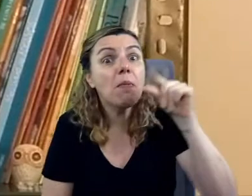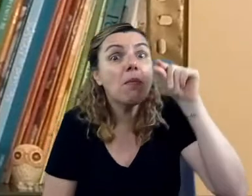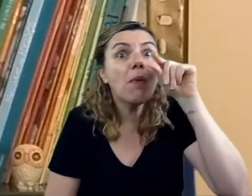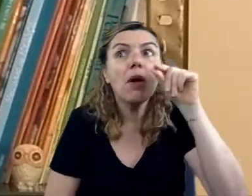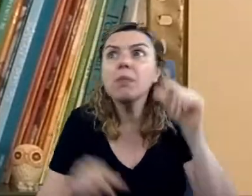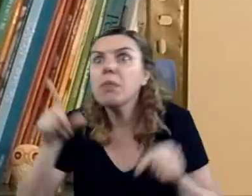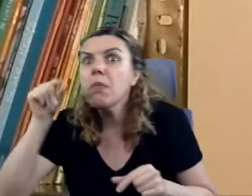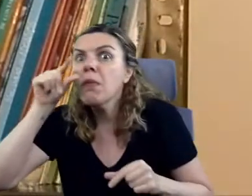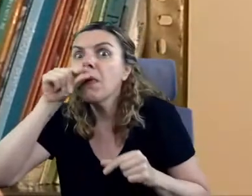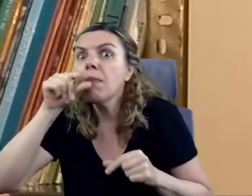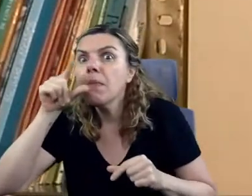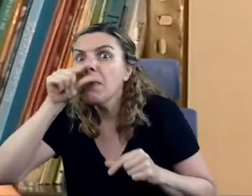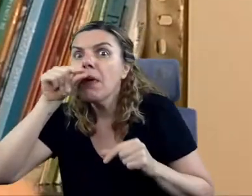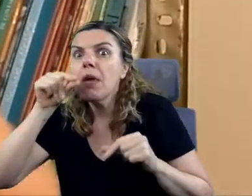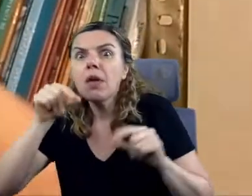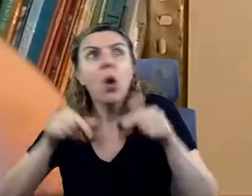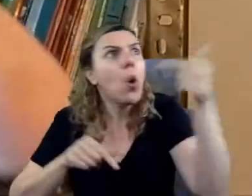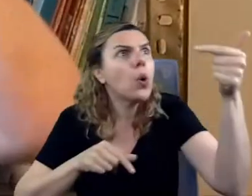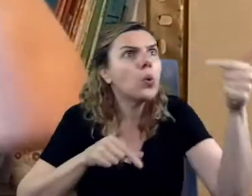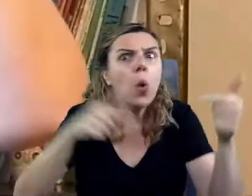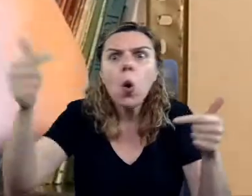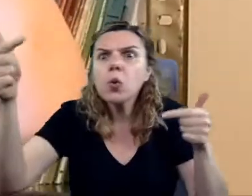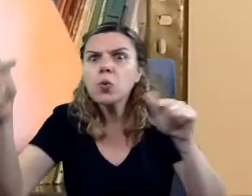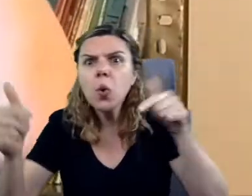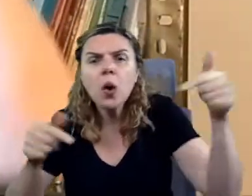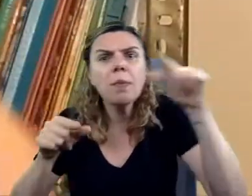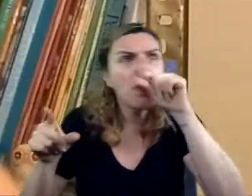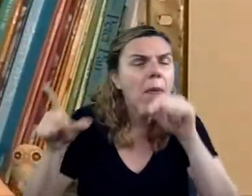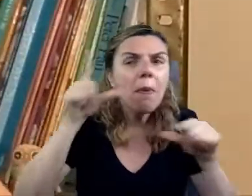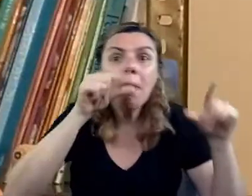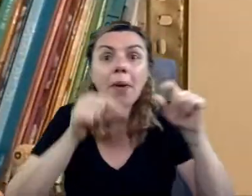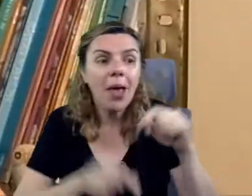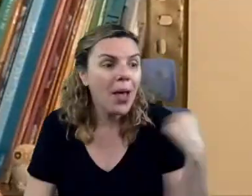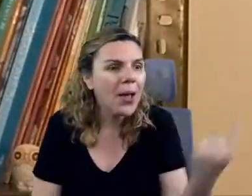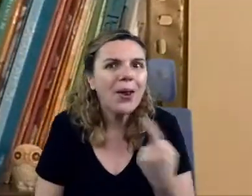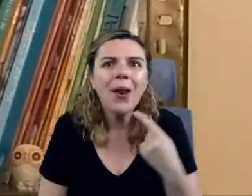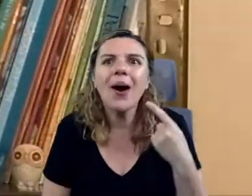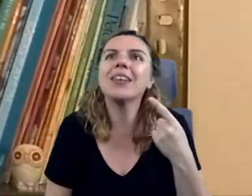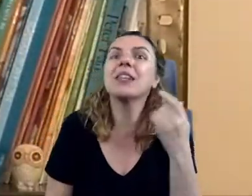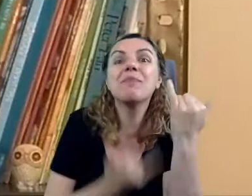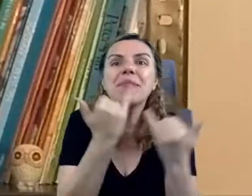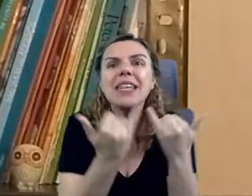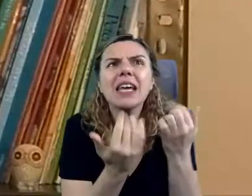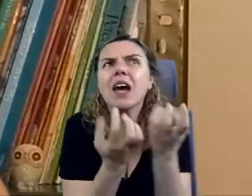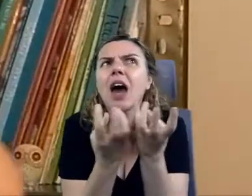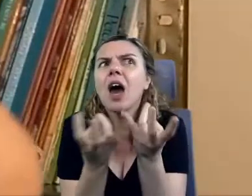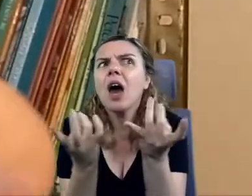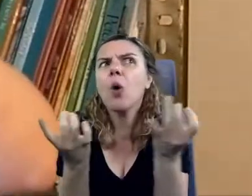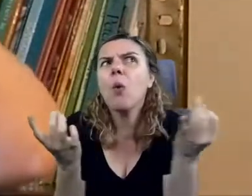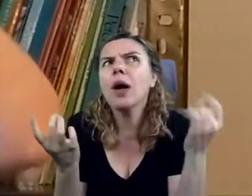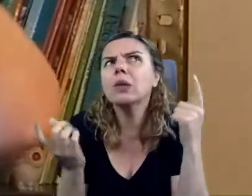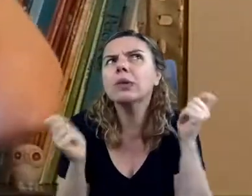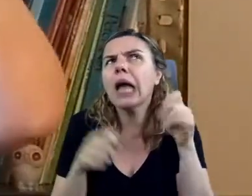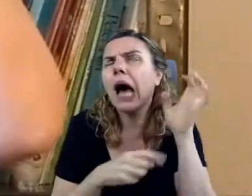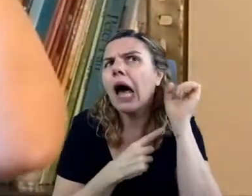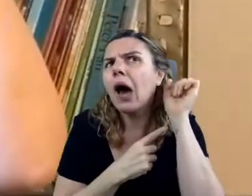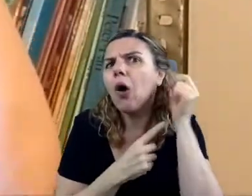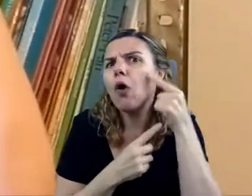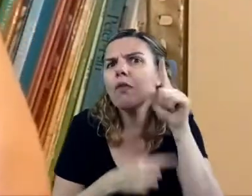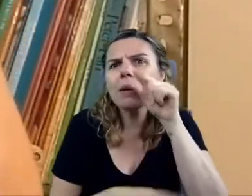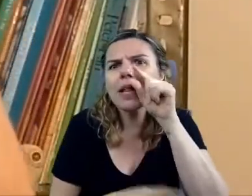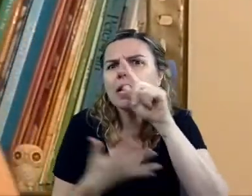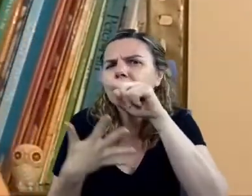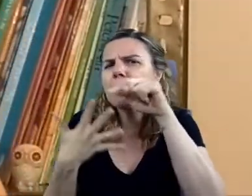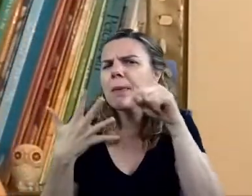cantar. E depois outro, e outro. Brincamos de contar quantos pássaros diferentes ouvíamos